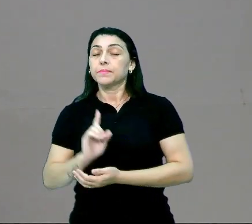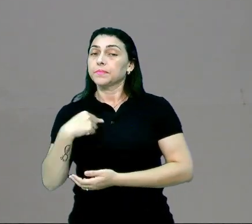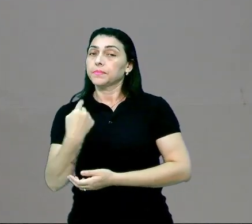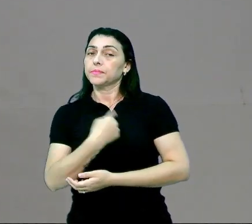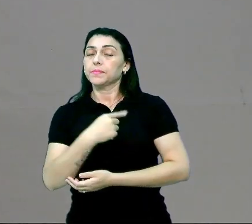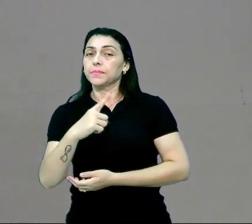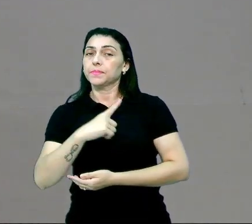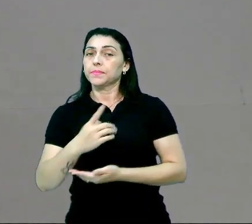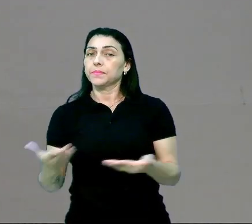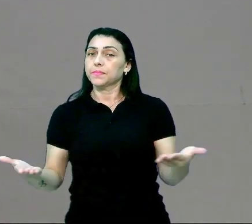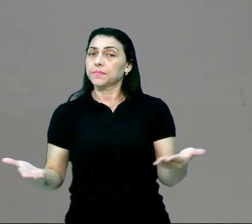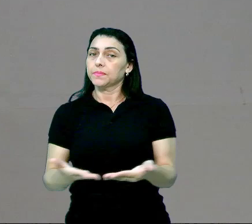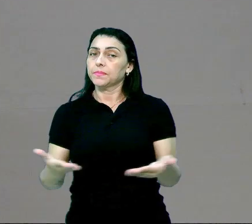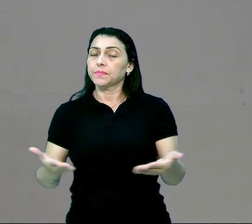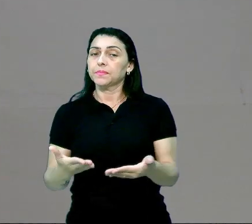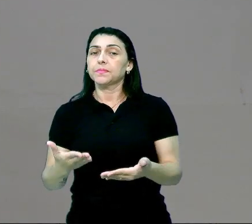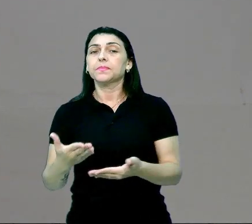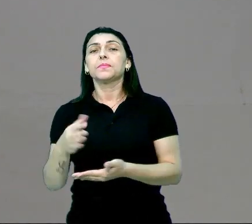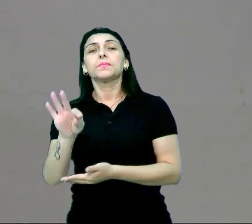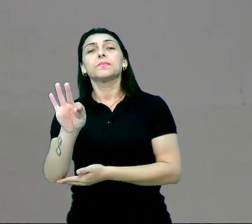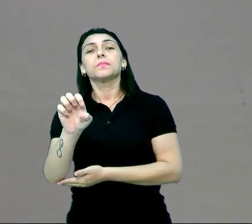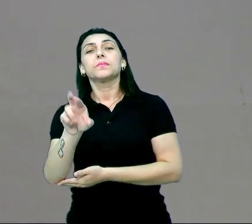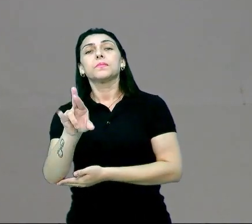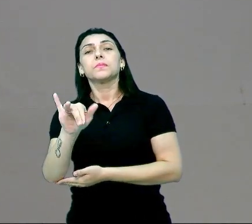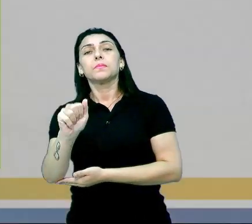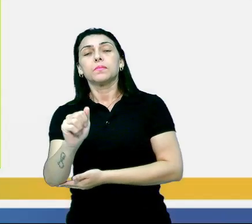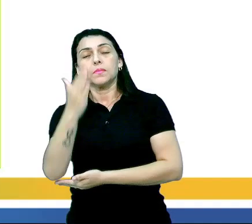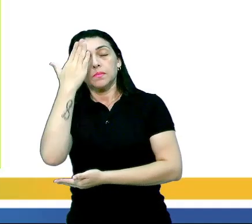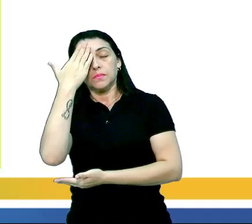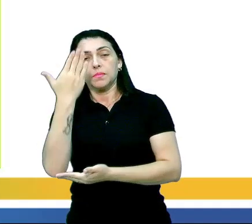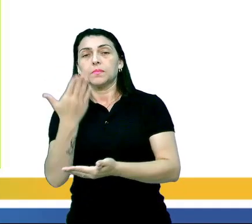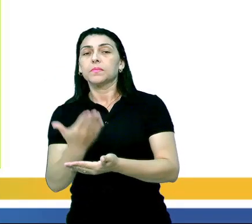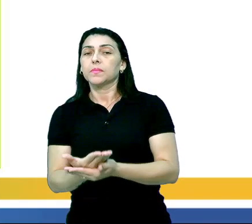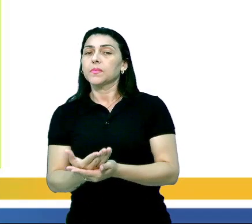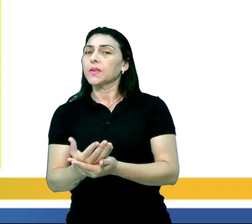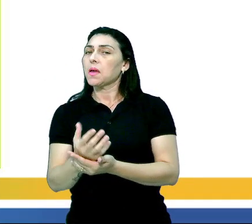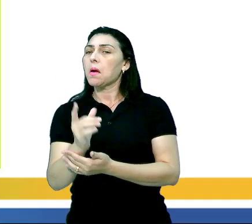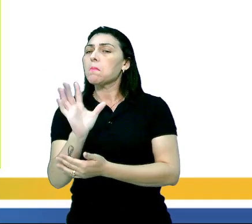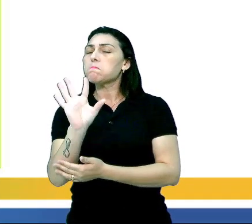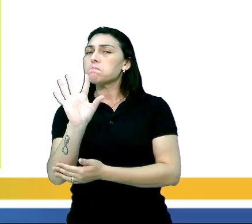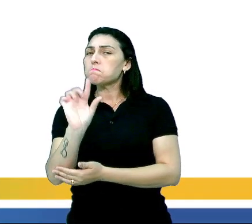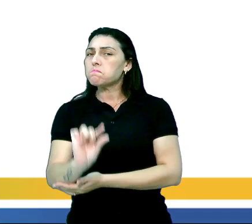nós temos agora uma teoria que eu acredito que seja bem pouco